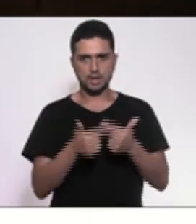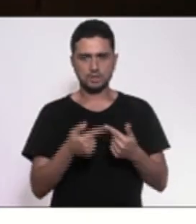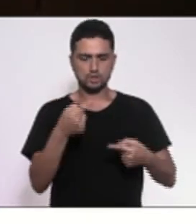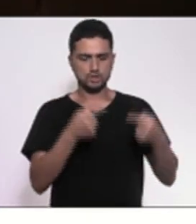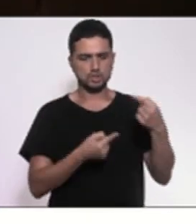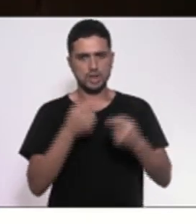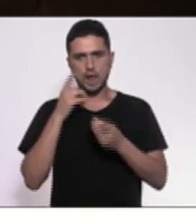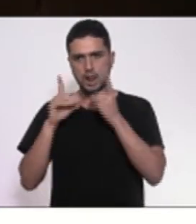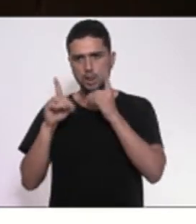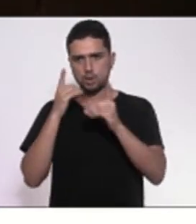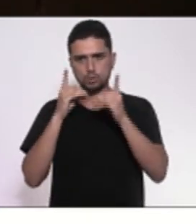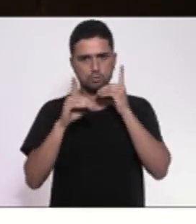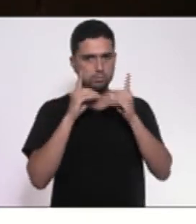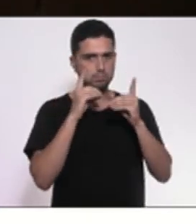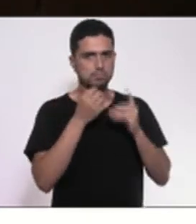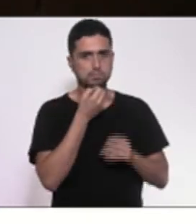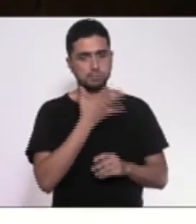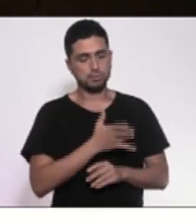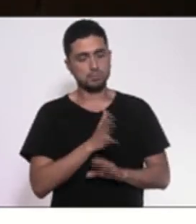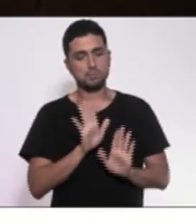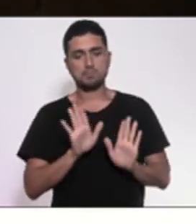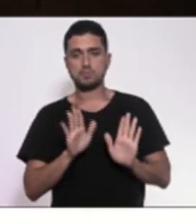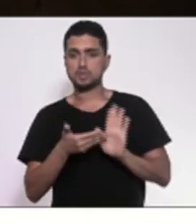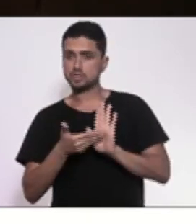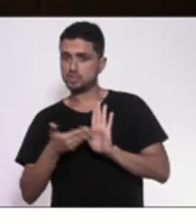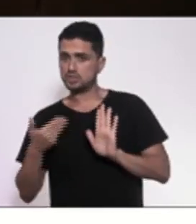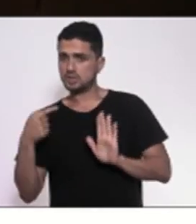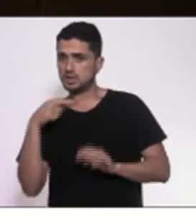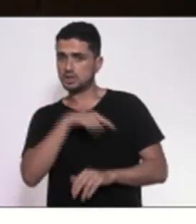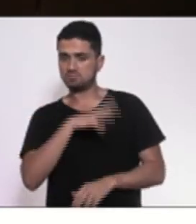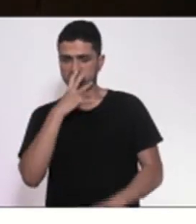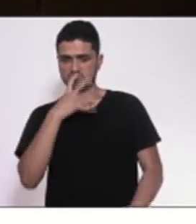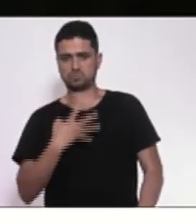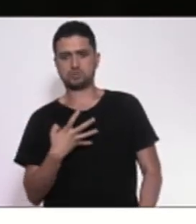o diálogo, salvo essas intolerâncias que eu fui vítima aqui hoje. Muito obrigado, senhora Presidente.